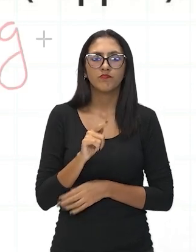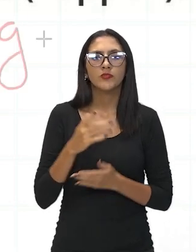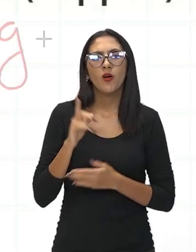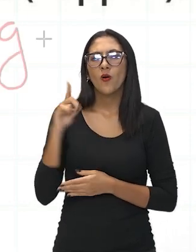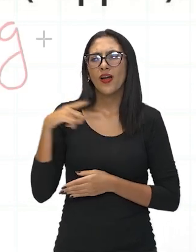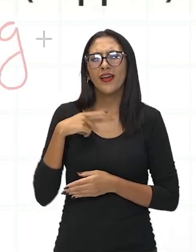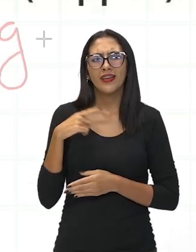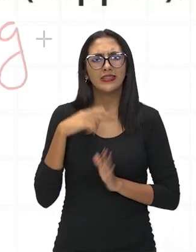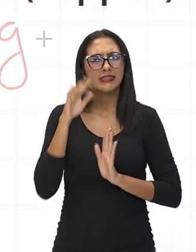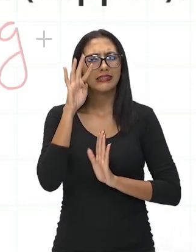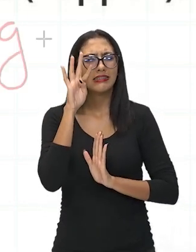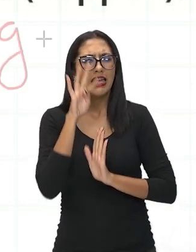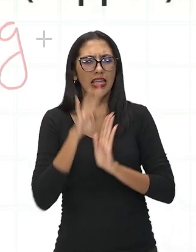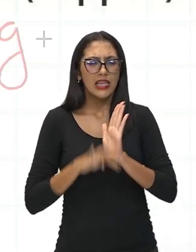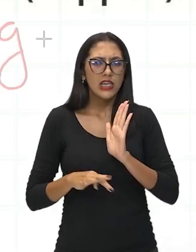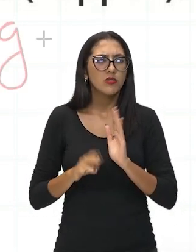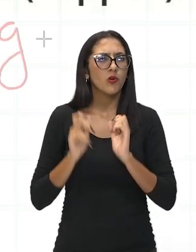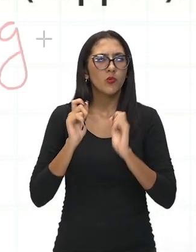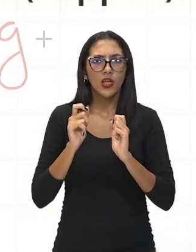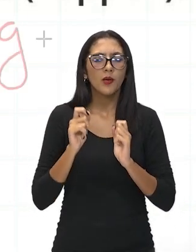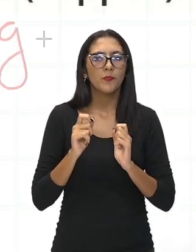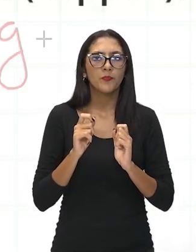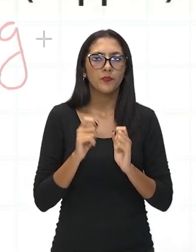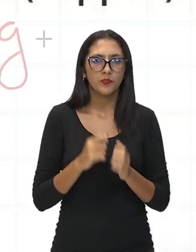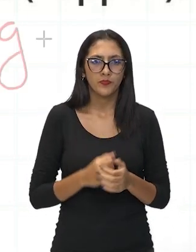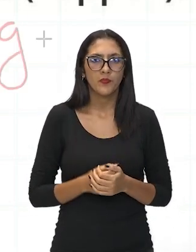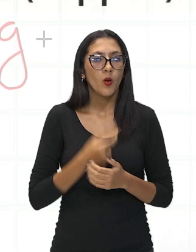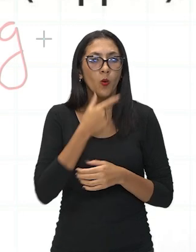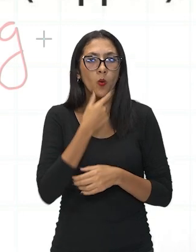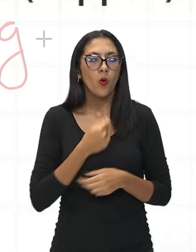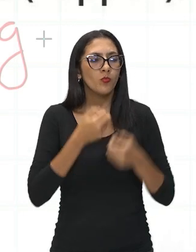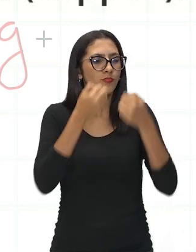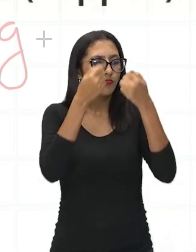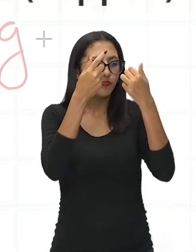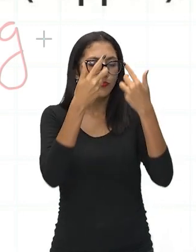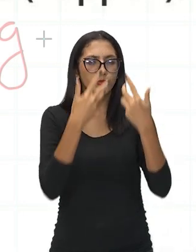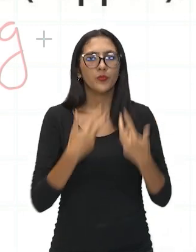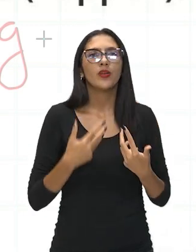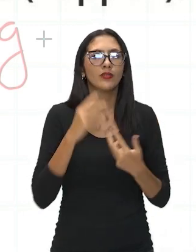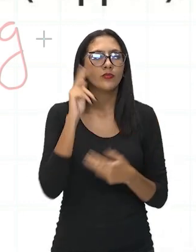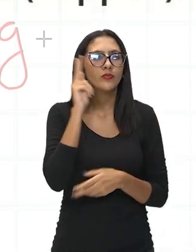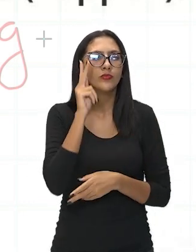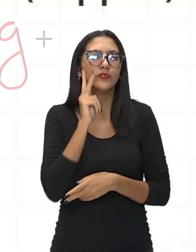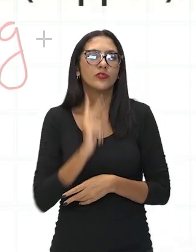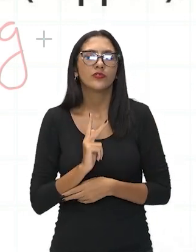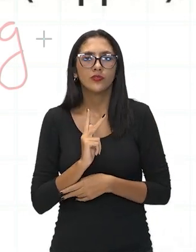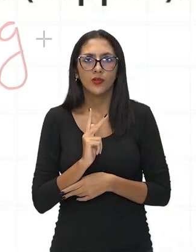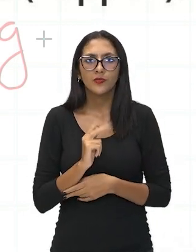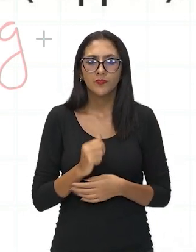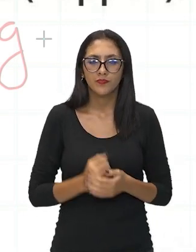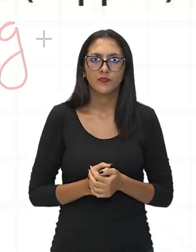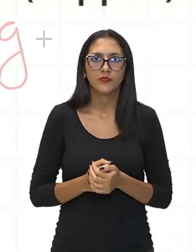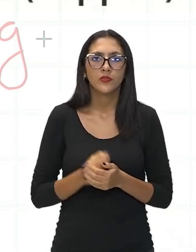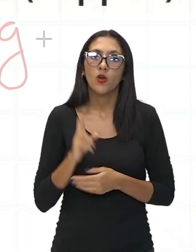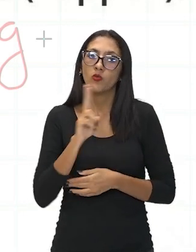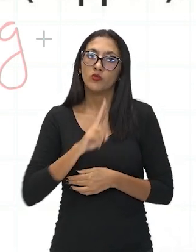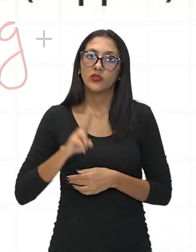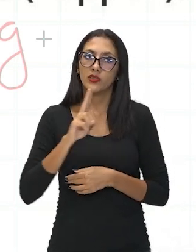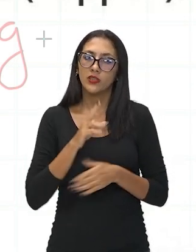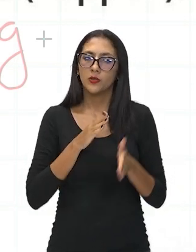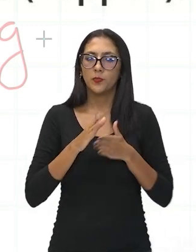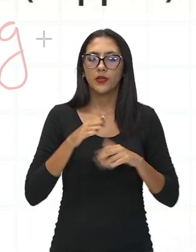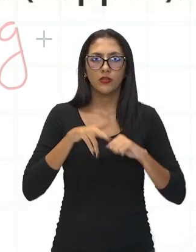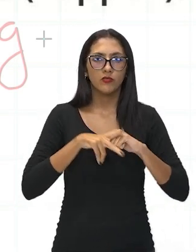happening. Que alguém contou, ok? Utilizando o past continuous e o